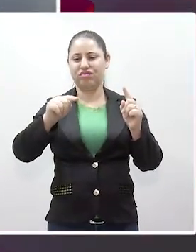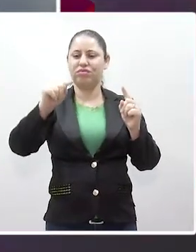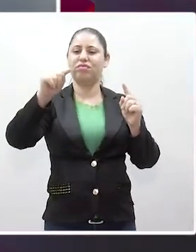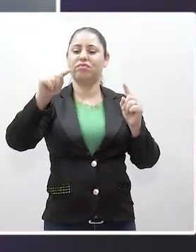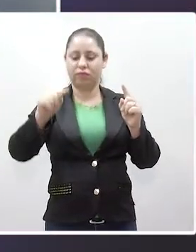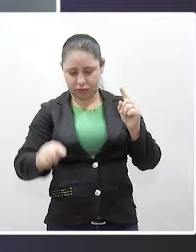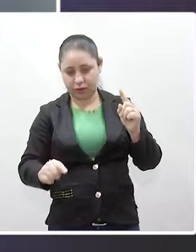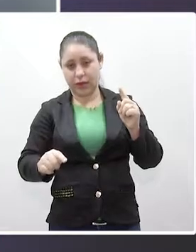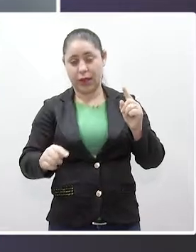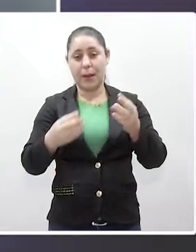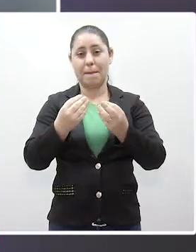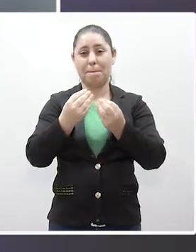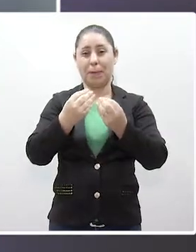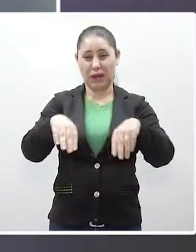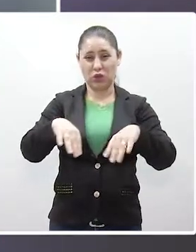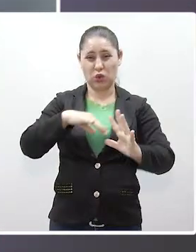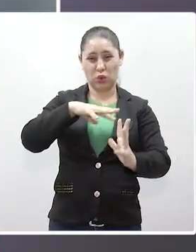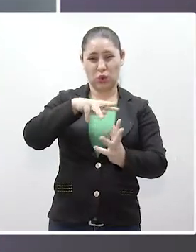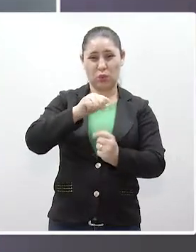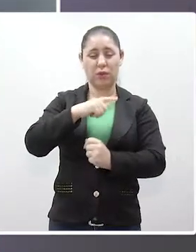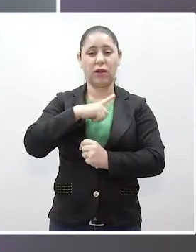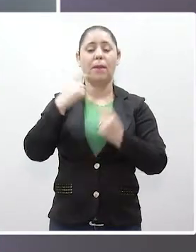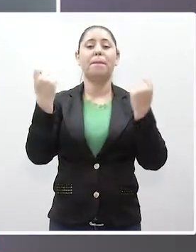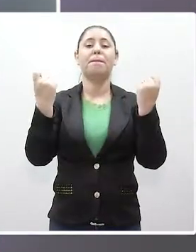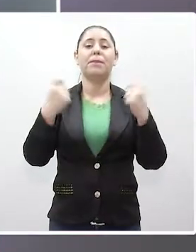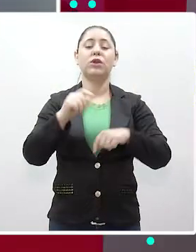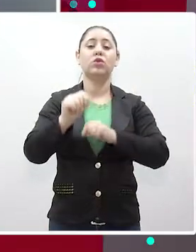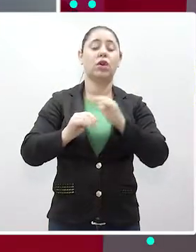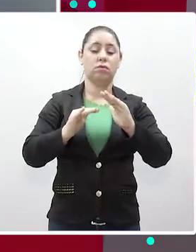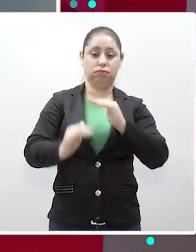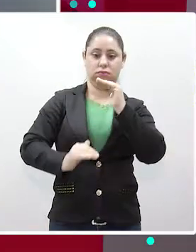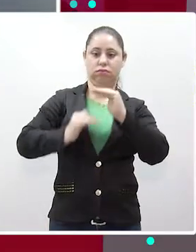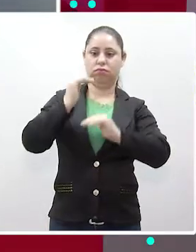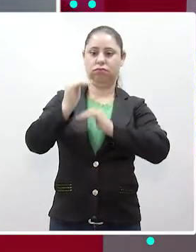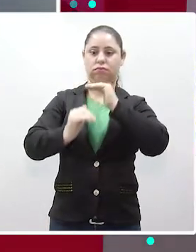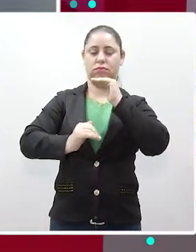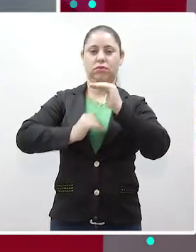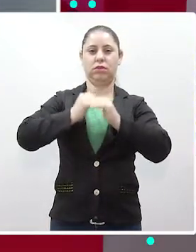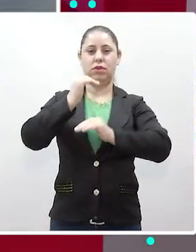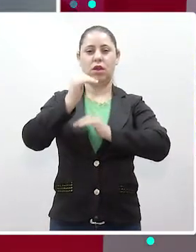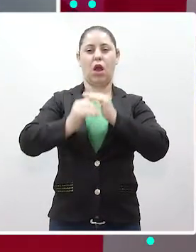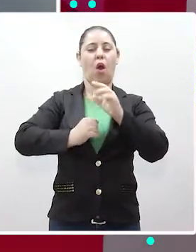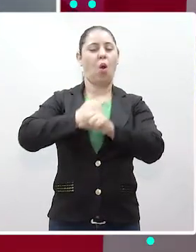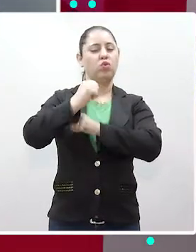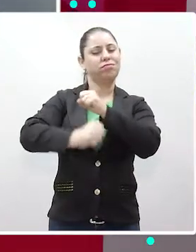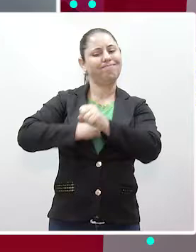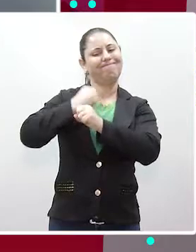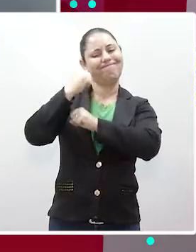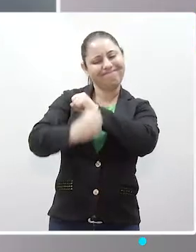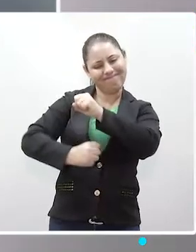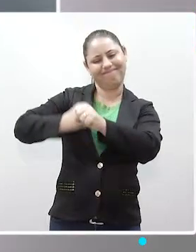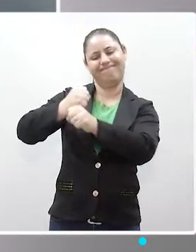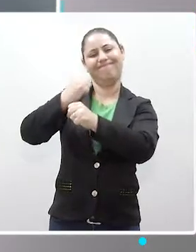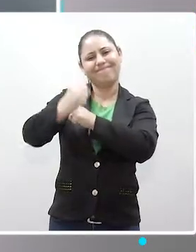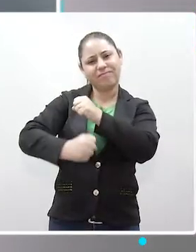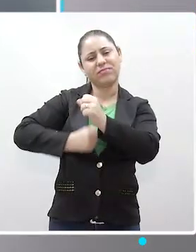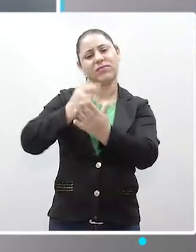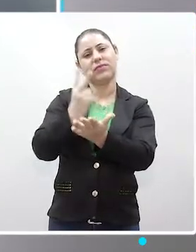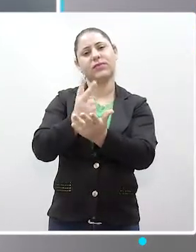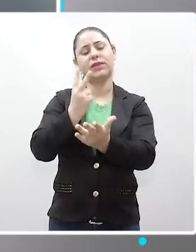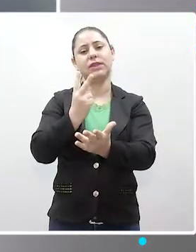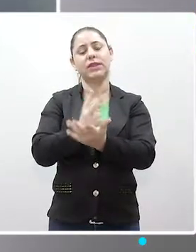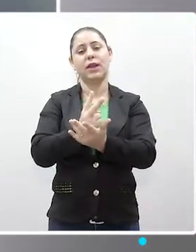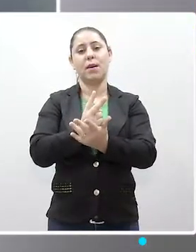prejuízo em termos de riqueza global, a gente precisa ter um crescimento sustentável, ou seja, vários anos com crescimento